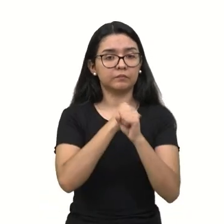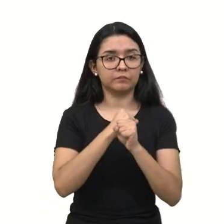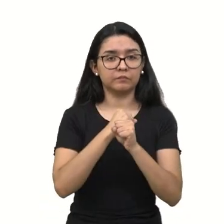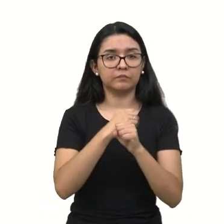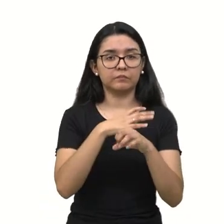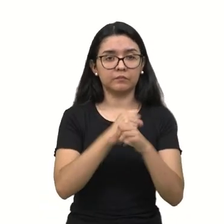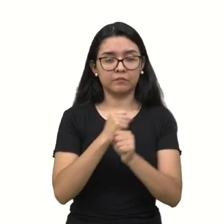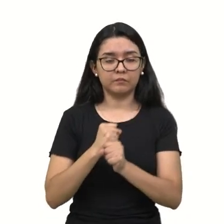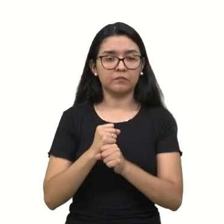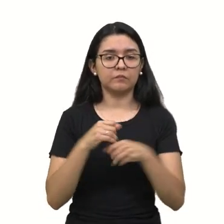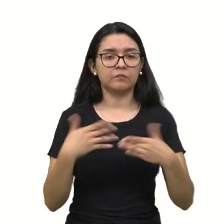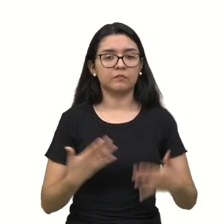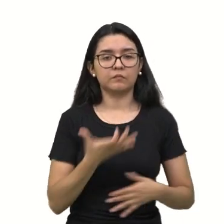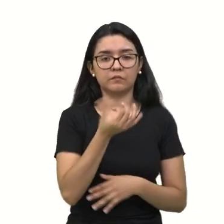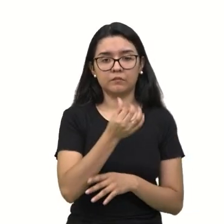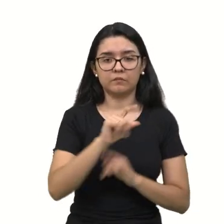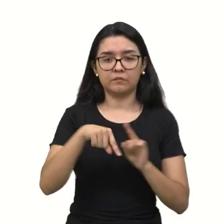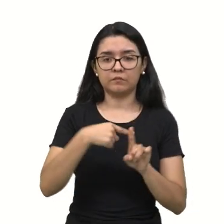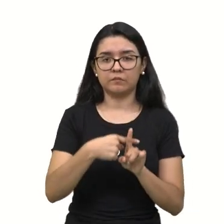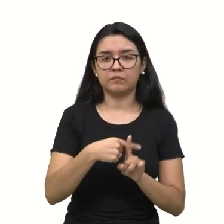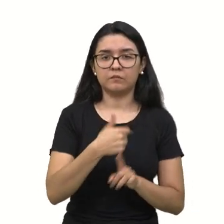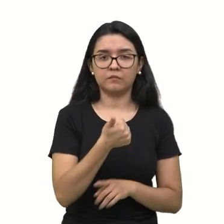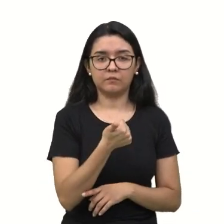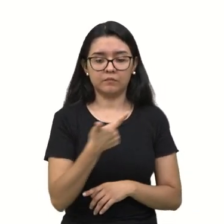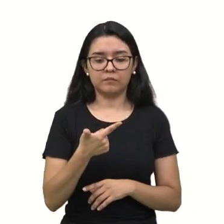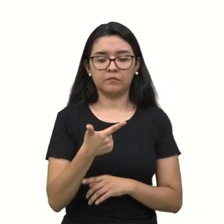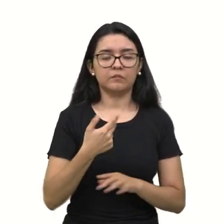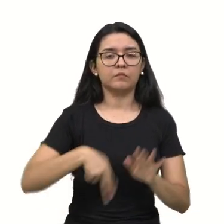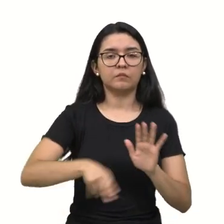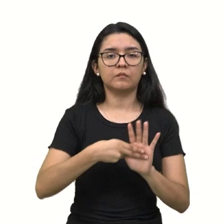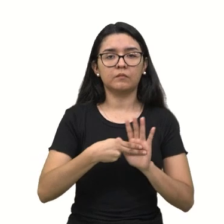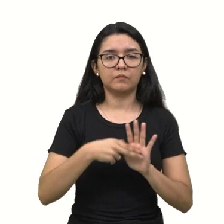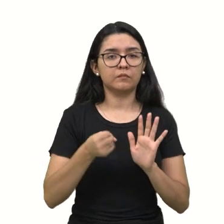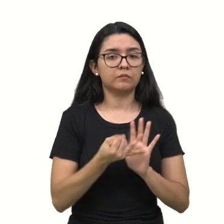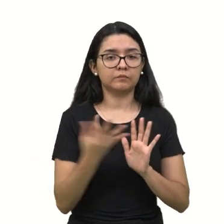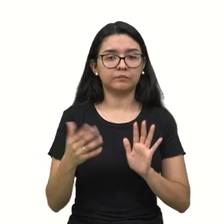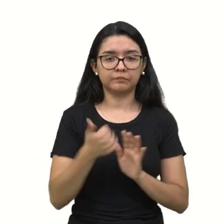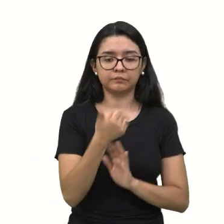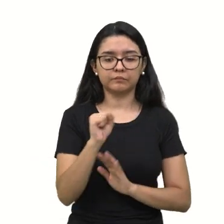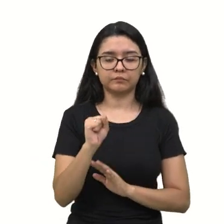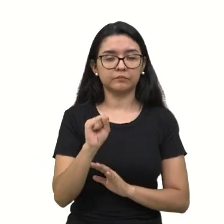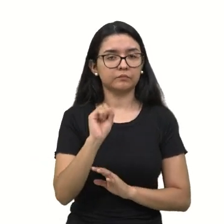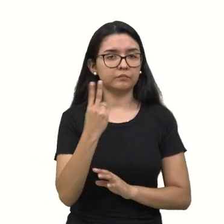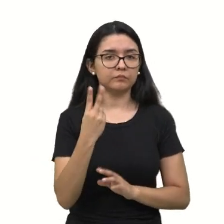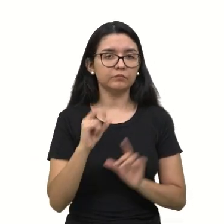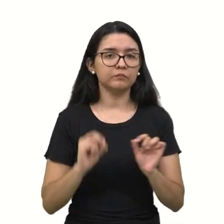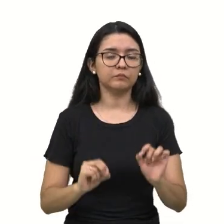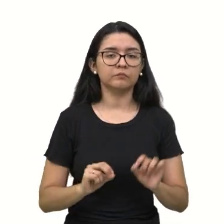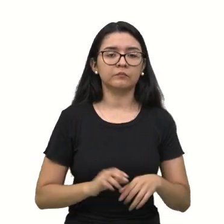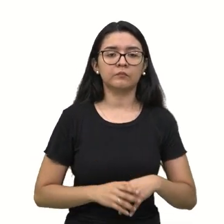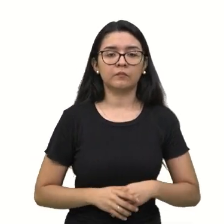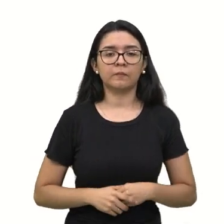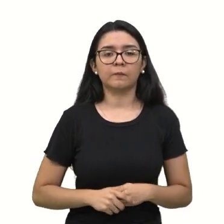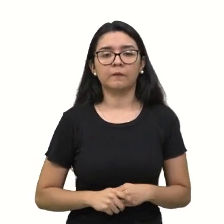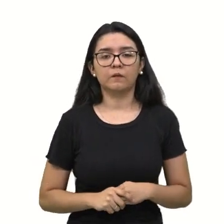né? 6 mais 12, 18. Ou,